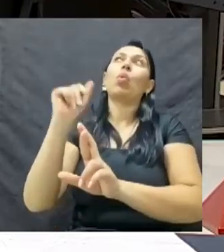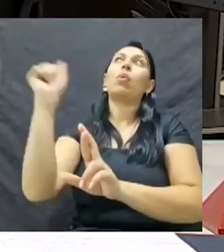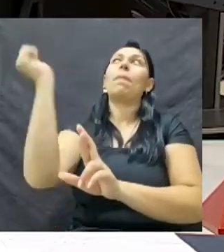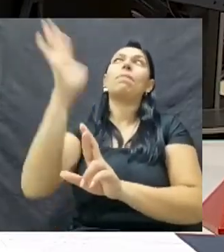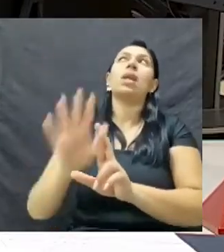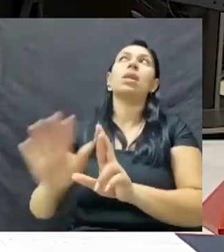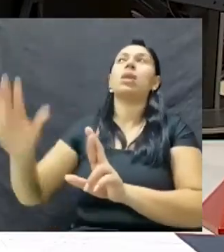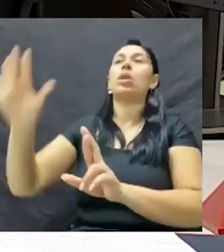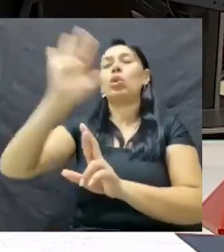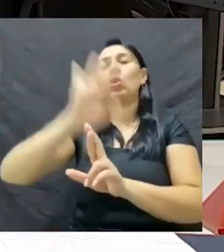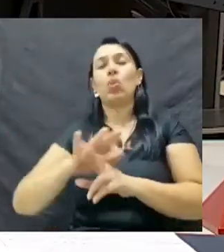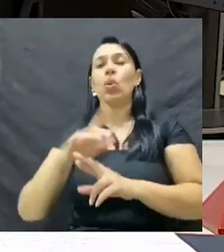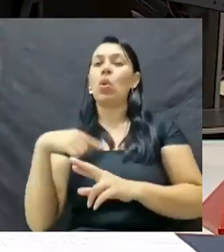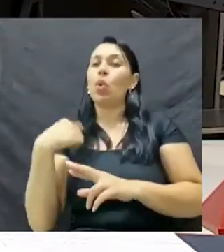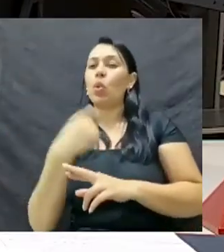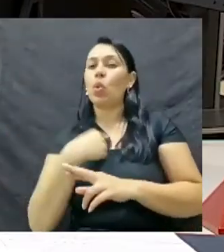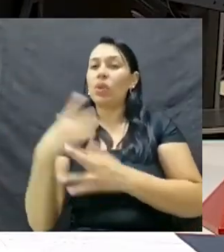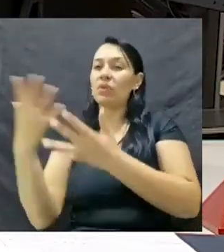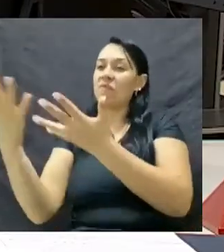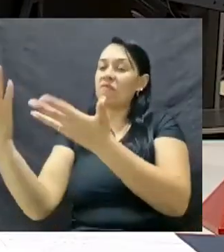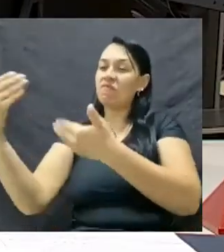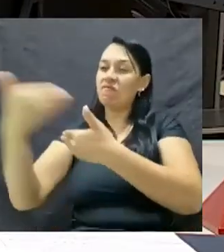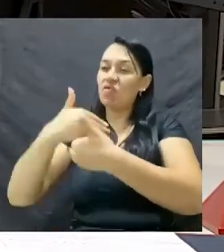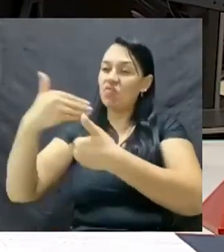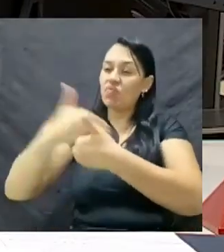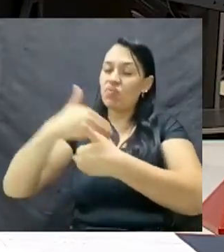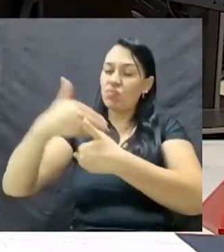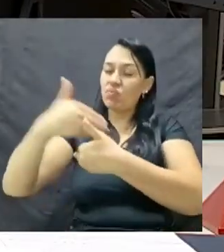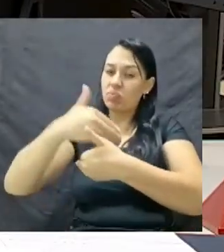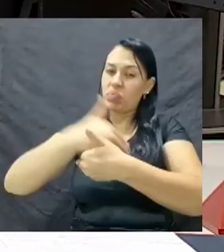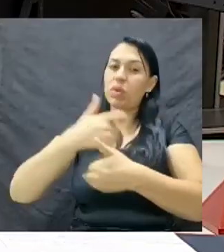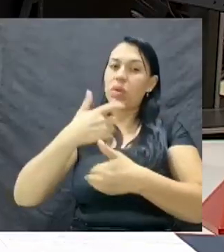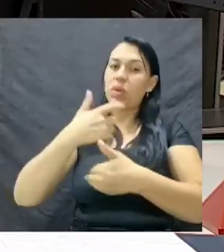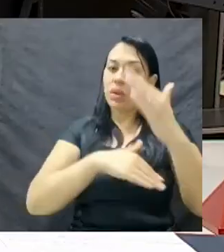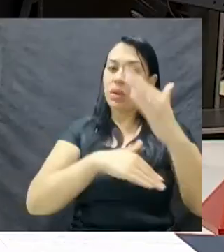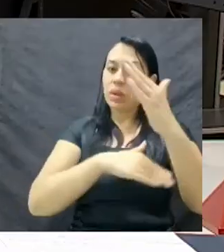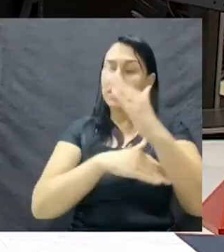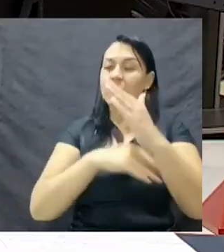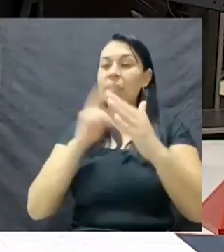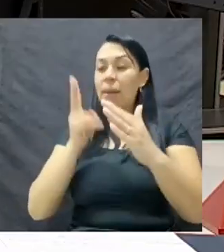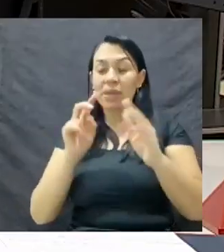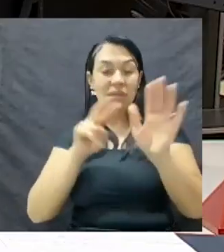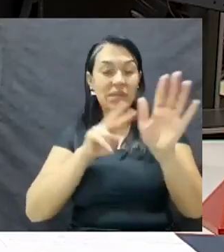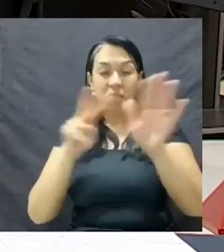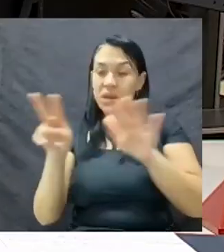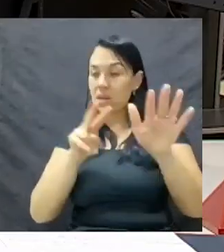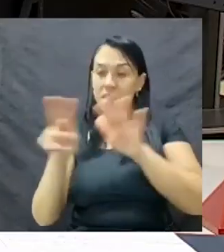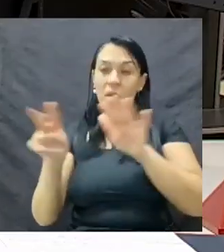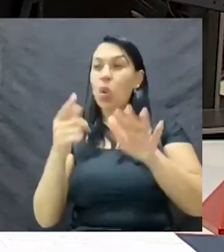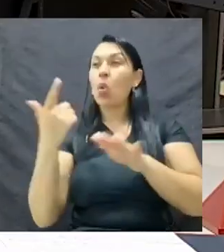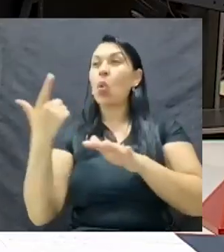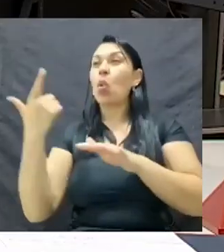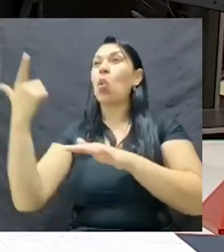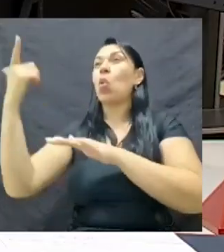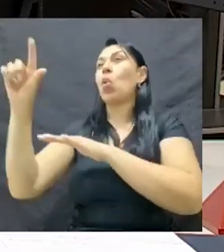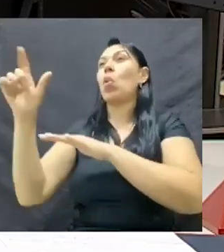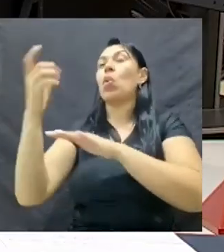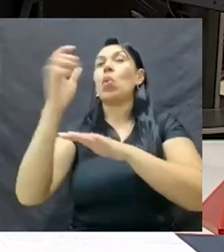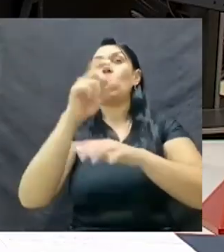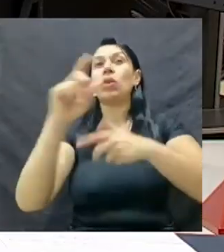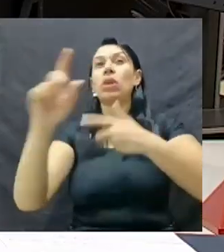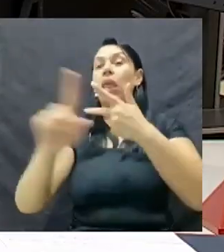aqui visitas na Câmara Municipal quase que semanalmente de outros órgãos, outros poderes legislativos e também